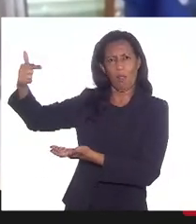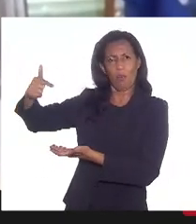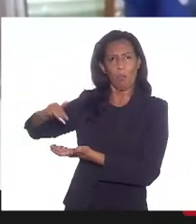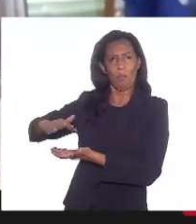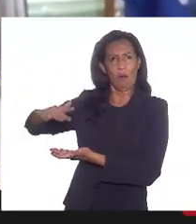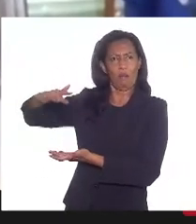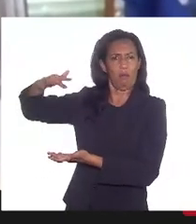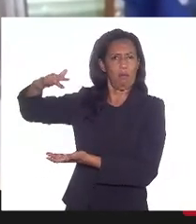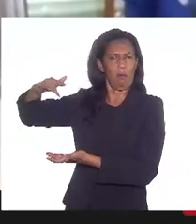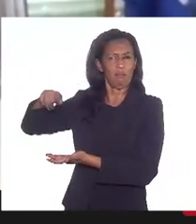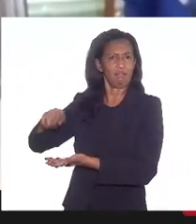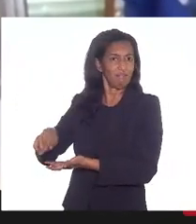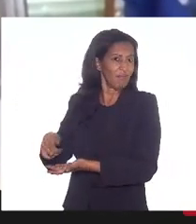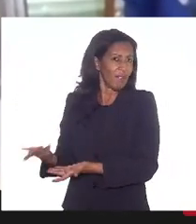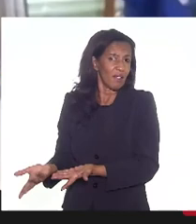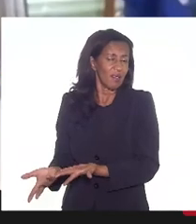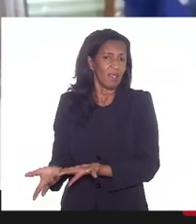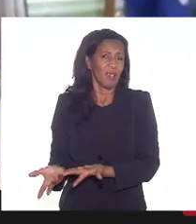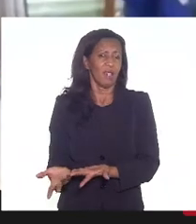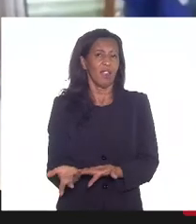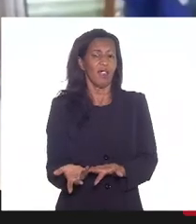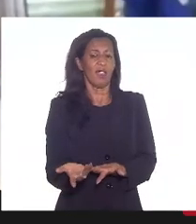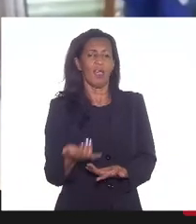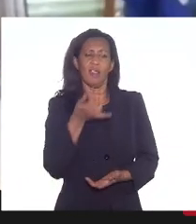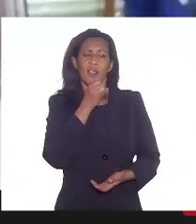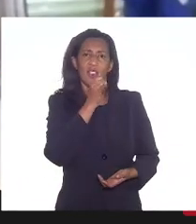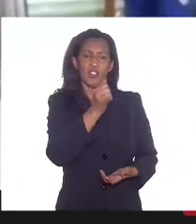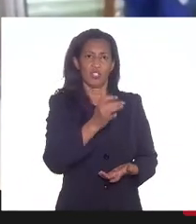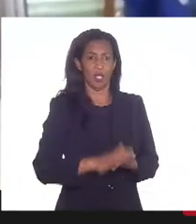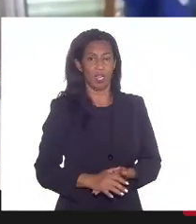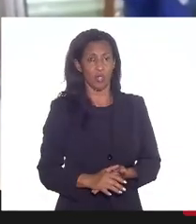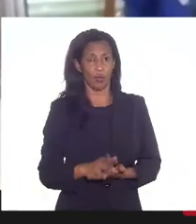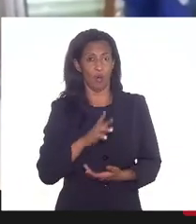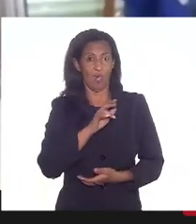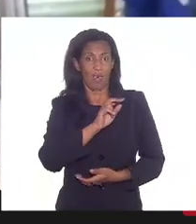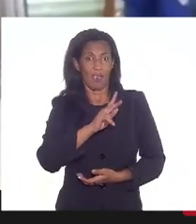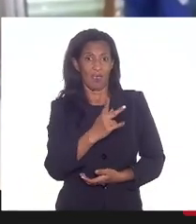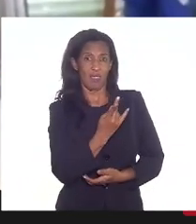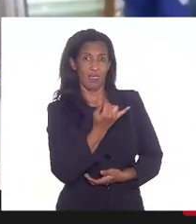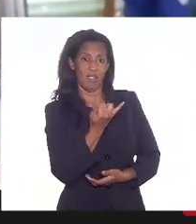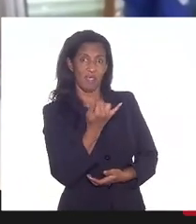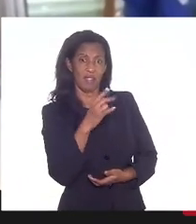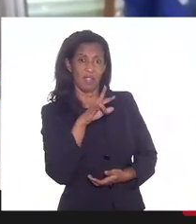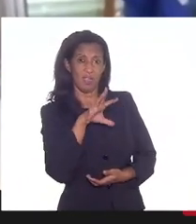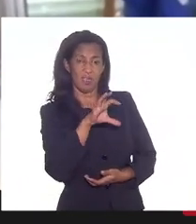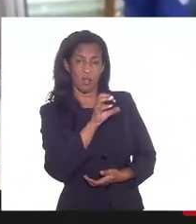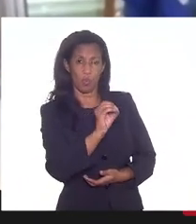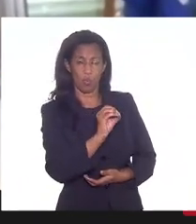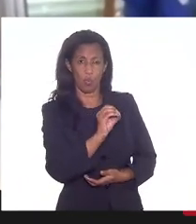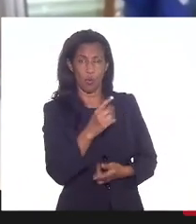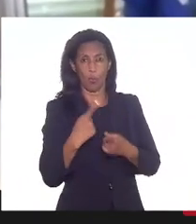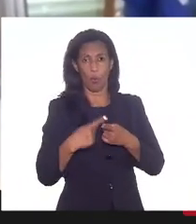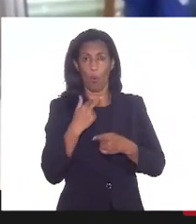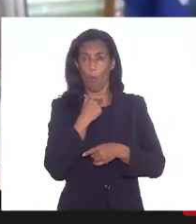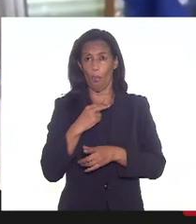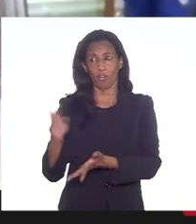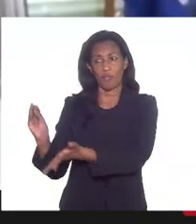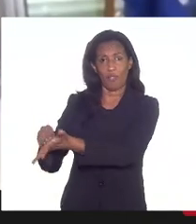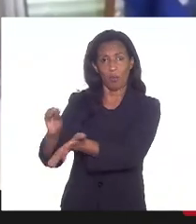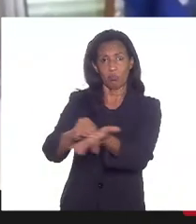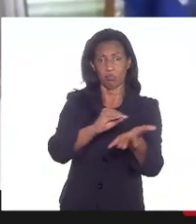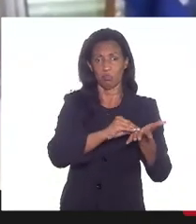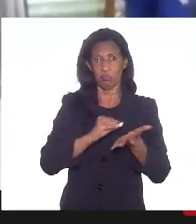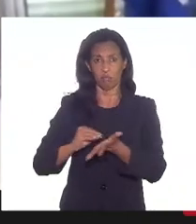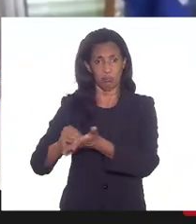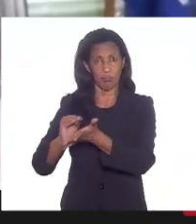risco efetivo, o risco energético. Tem o risco hídrico de abastecimento, que grande parte de alguns reservatórios desses,